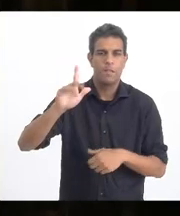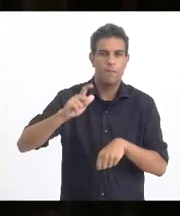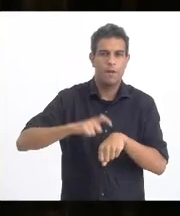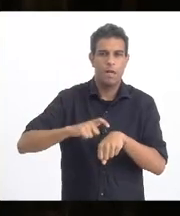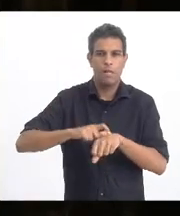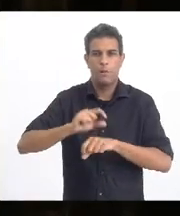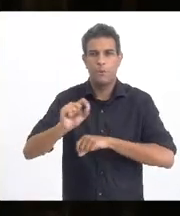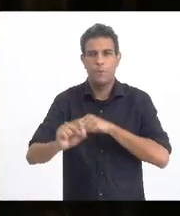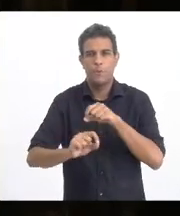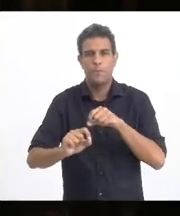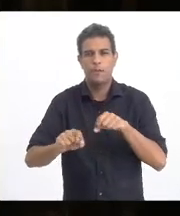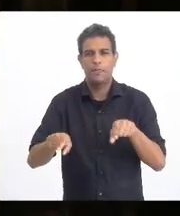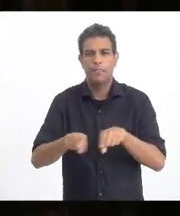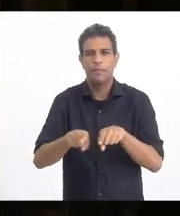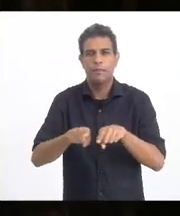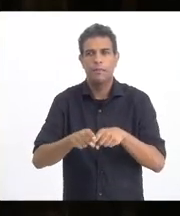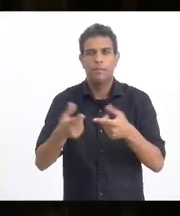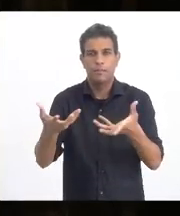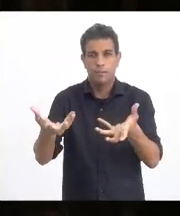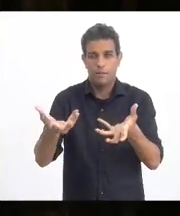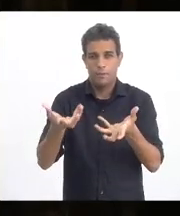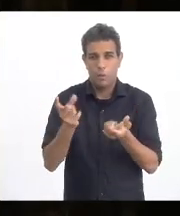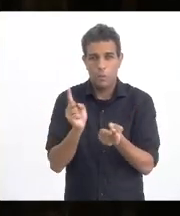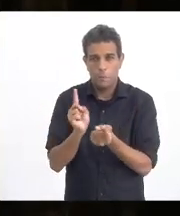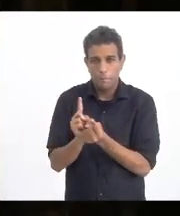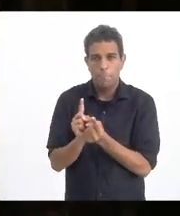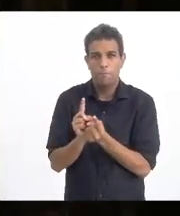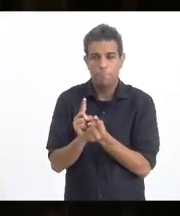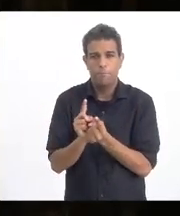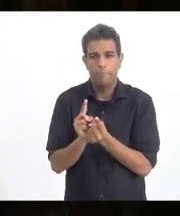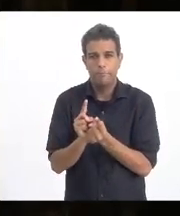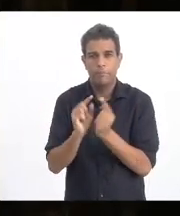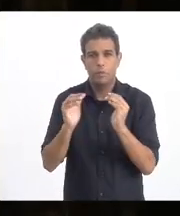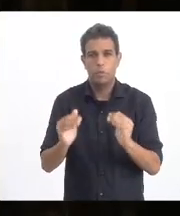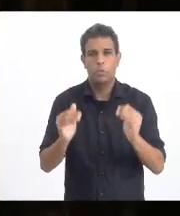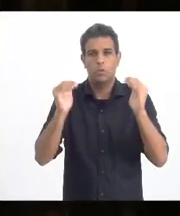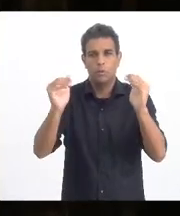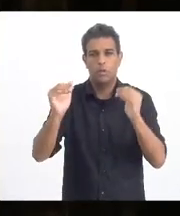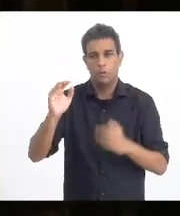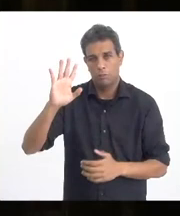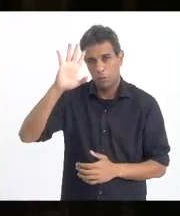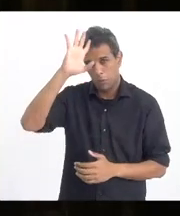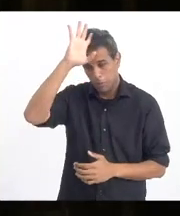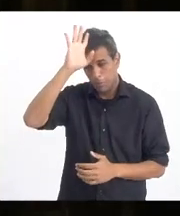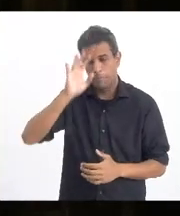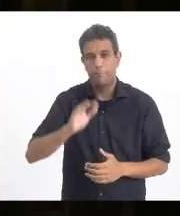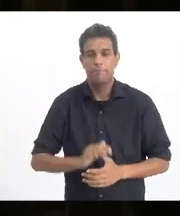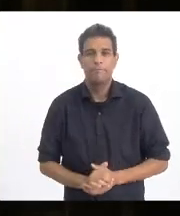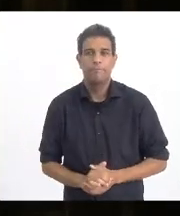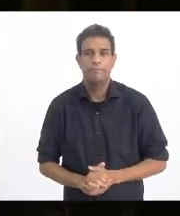verdade, ele esteve, eu o recebi no Estado-Maior-Geral do Corpo de Bombeiros.